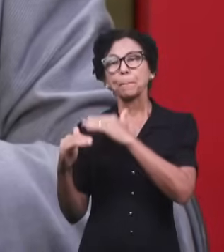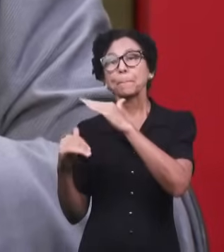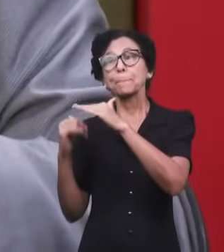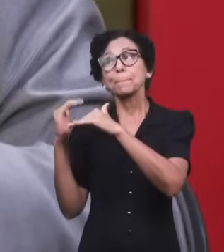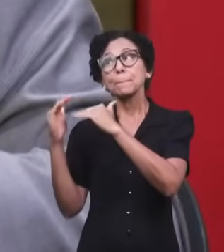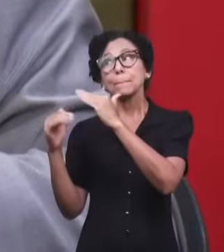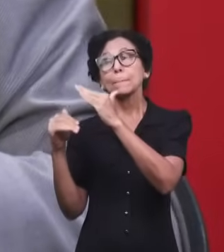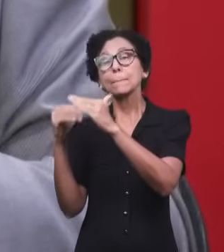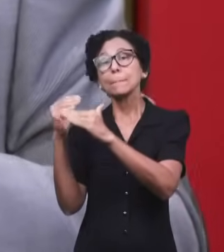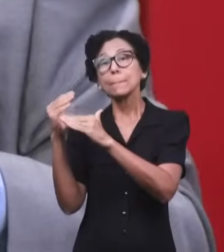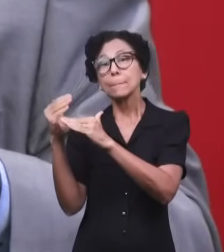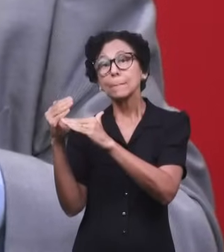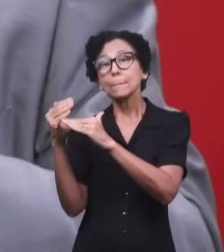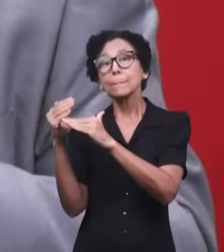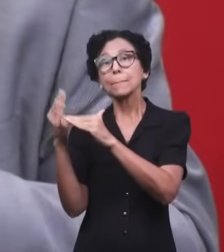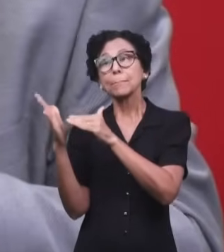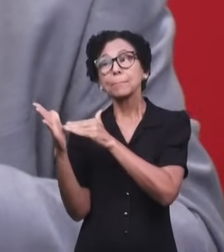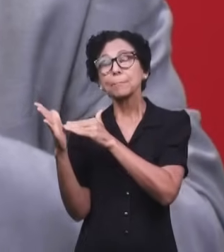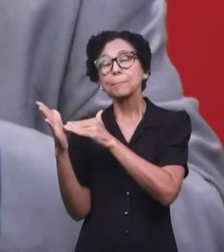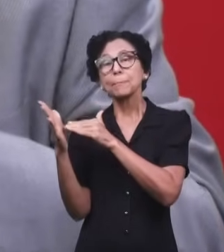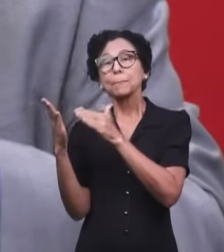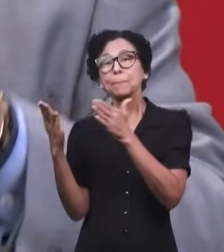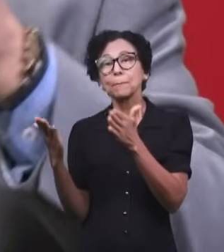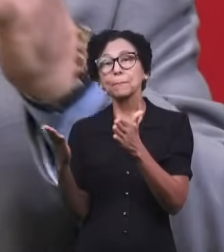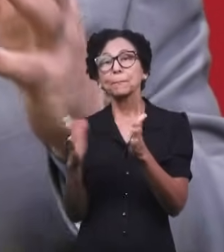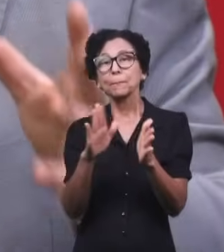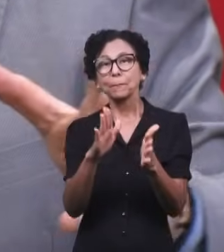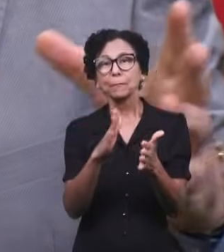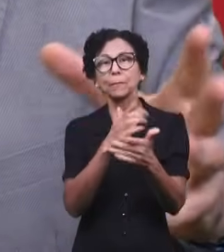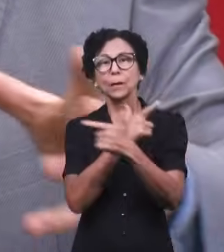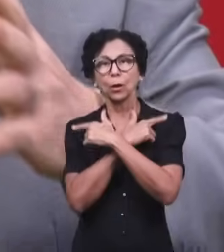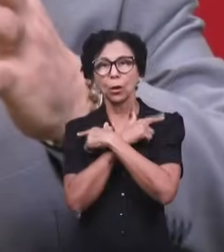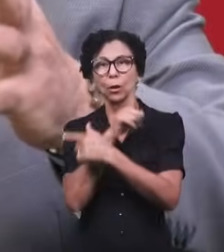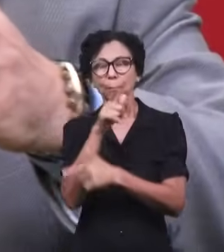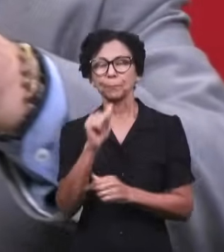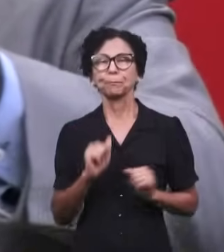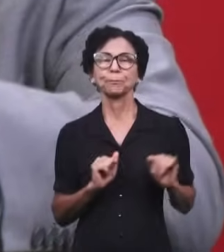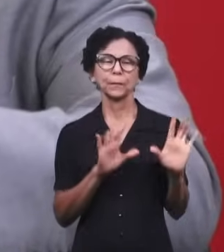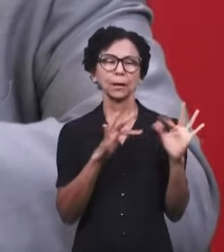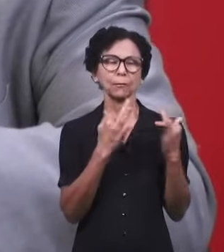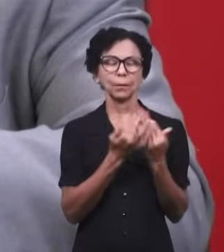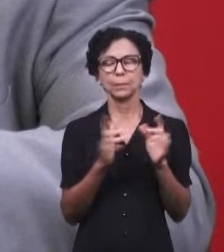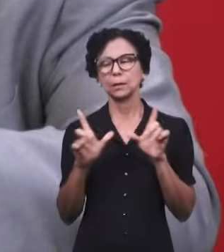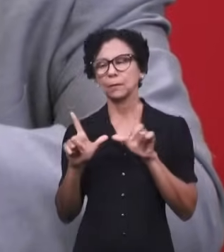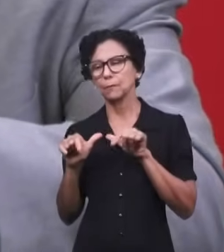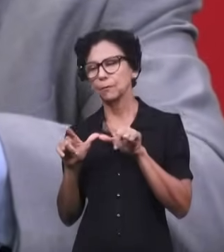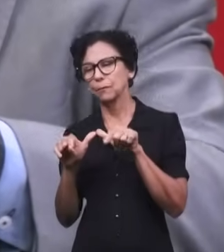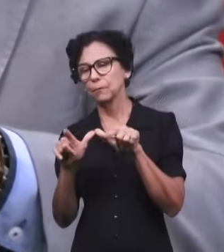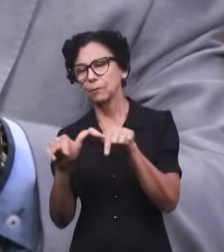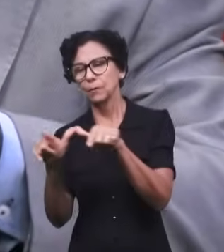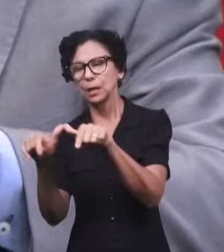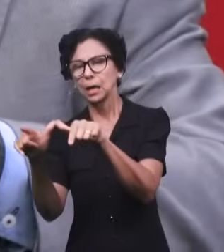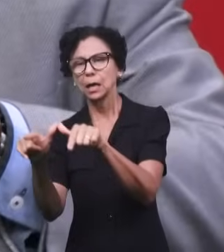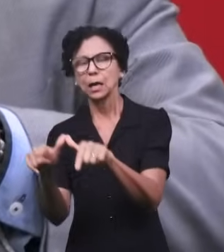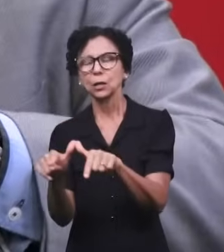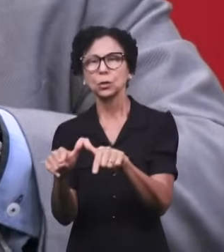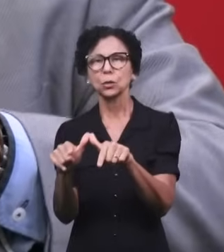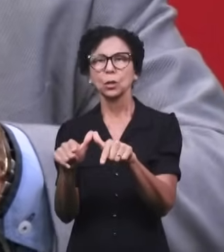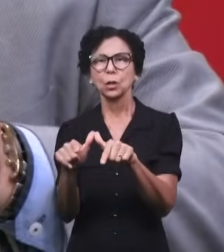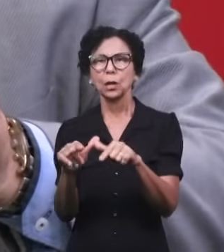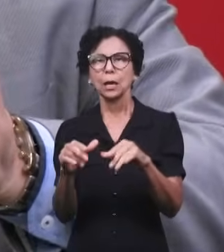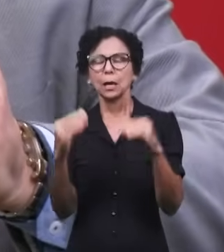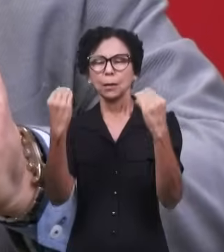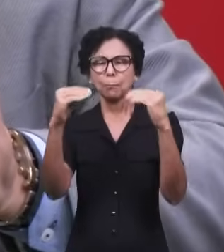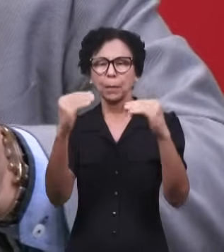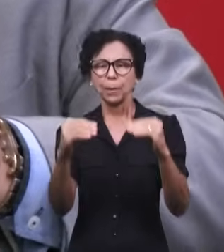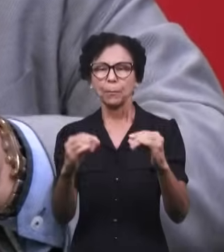aos poucos, né? Ele armou, a gente imagina que viajou com a família e armou as tendas num determinado lugar, daqui a pouco um pouco mais